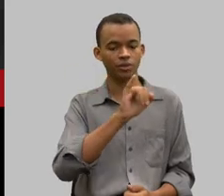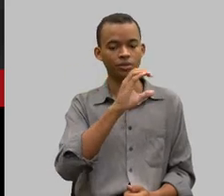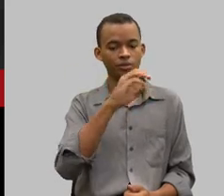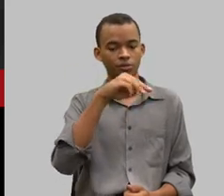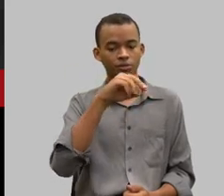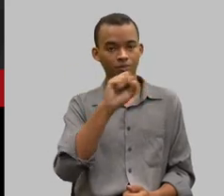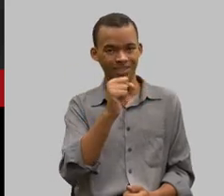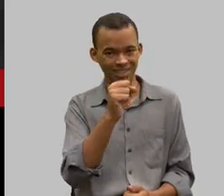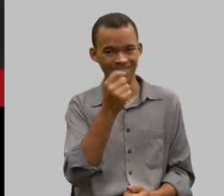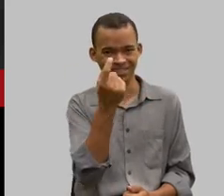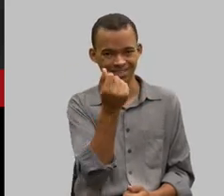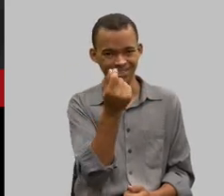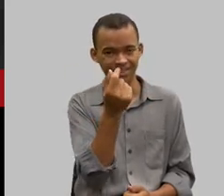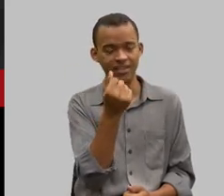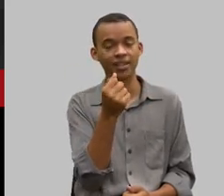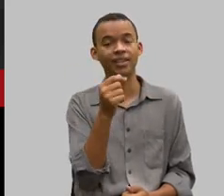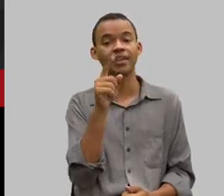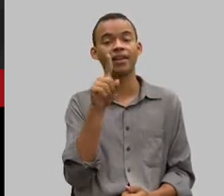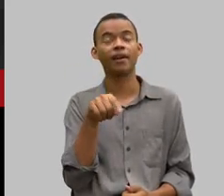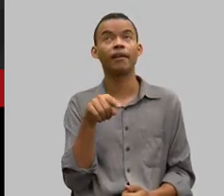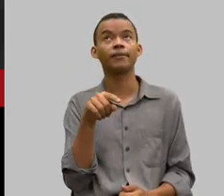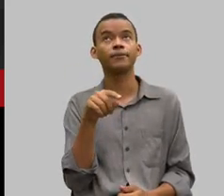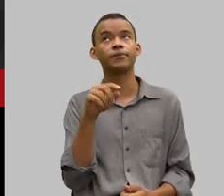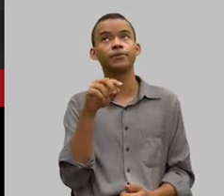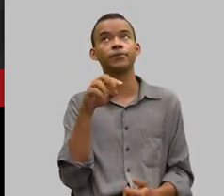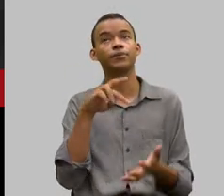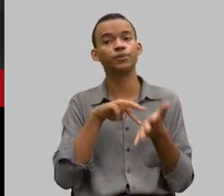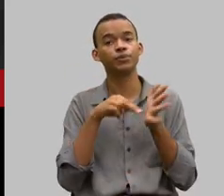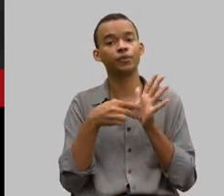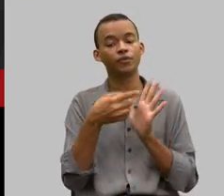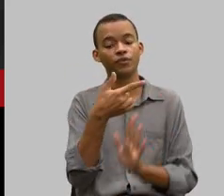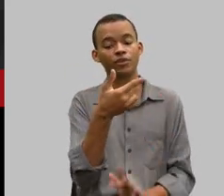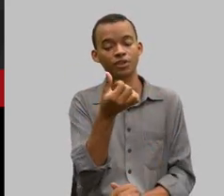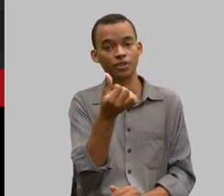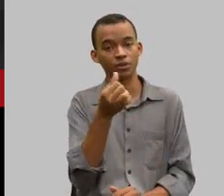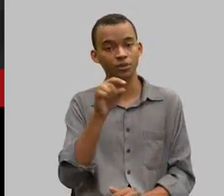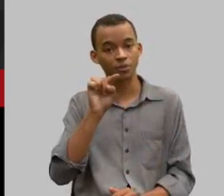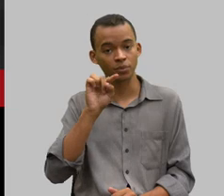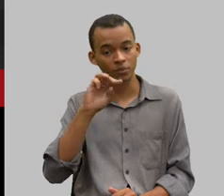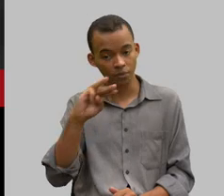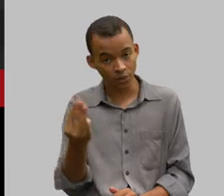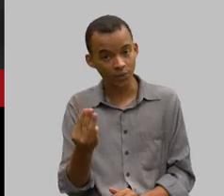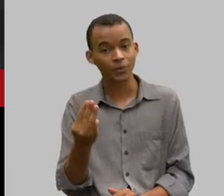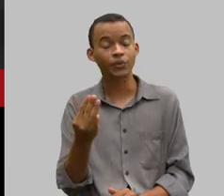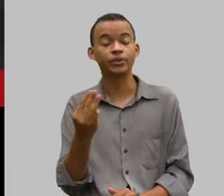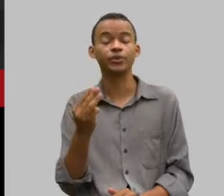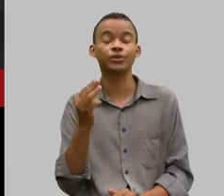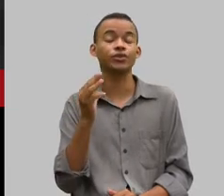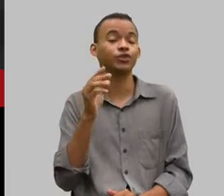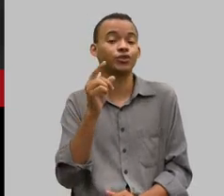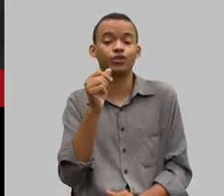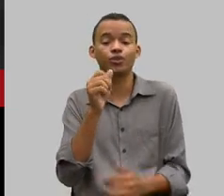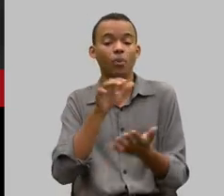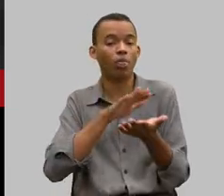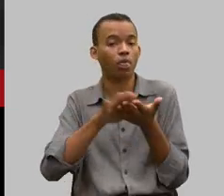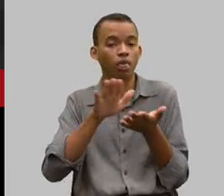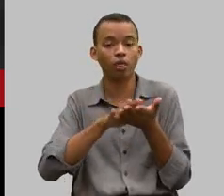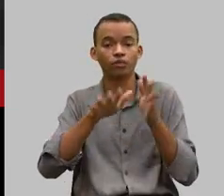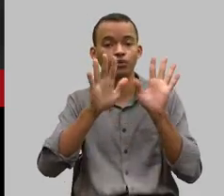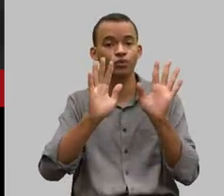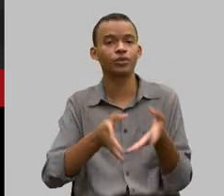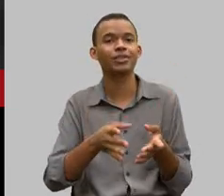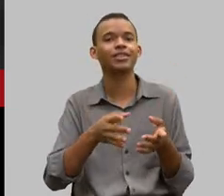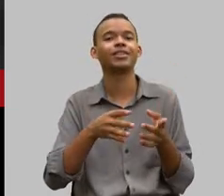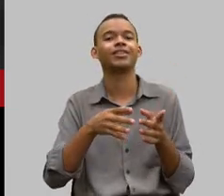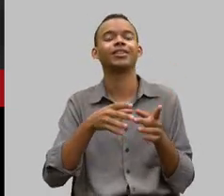esse ano significou R6 milhões de reais cota essa que já foi gasta nós estamos no mês de junho e